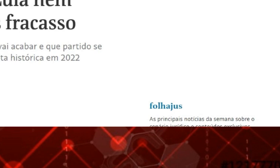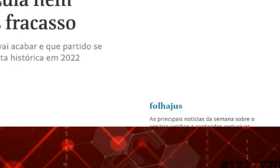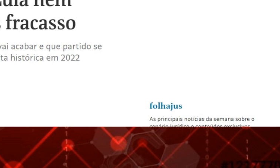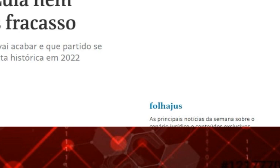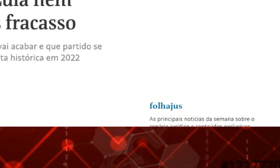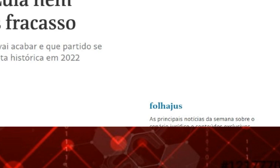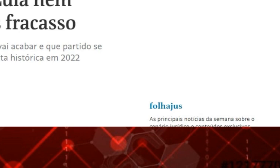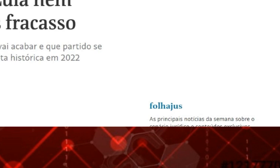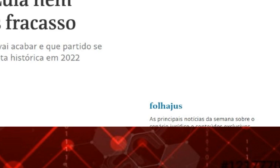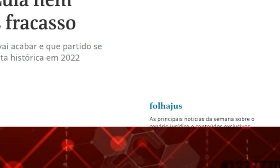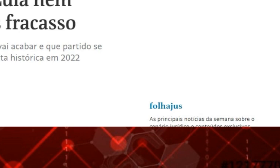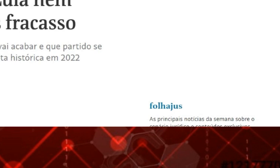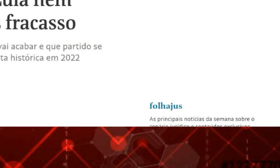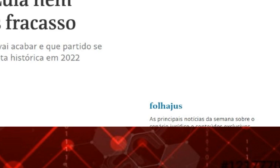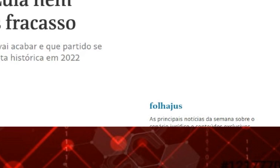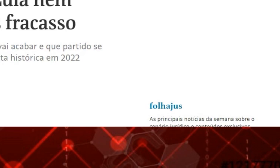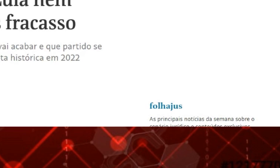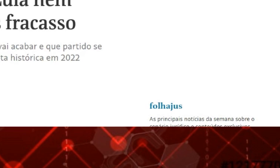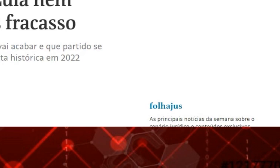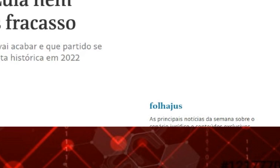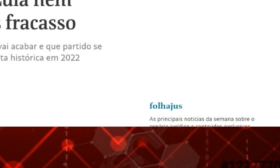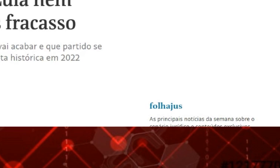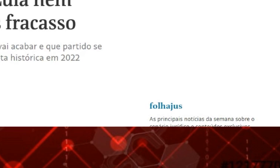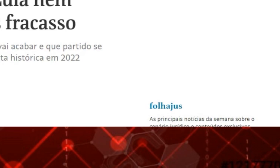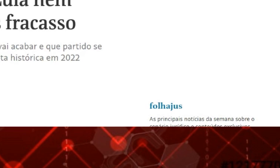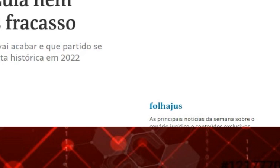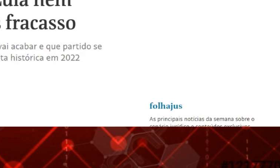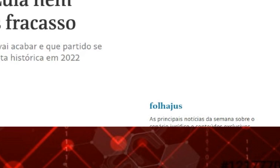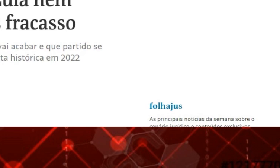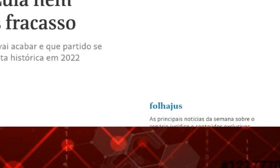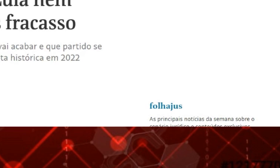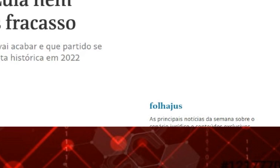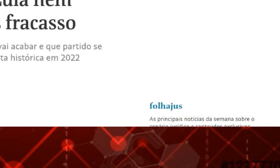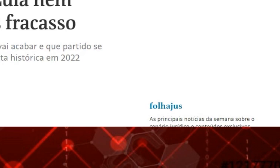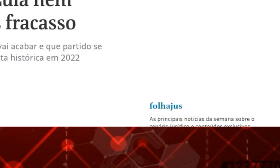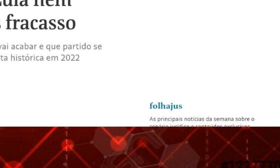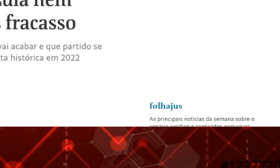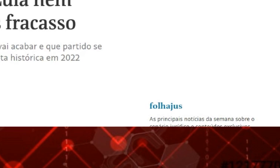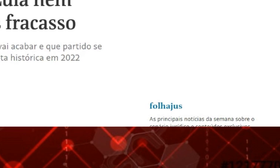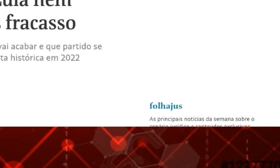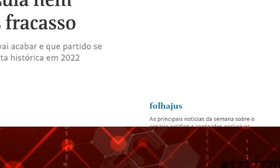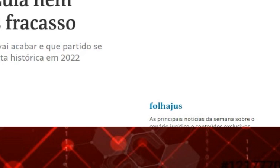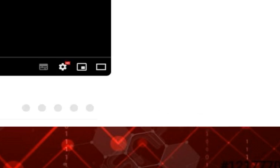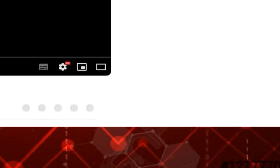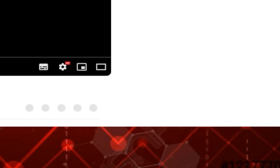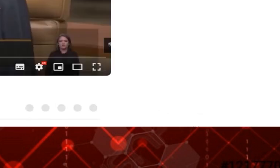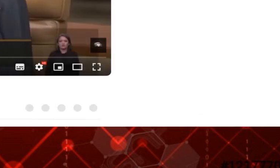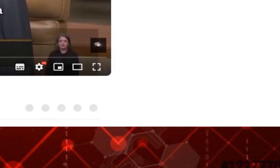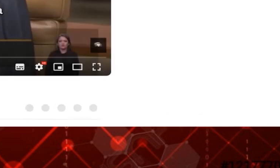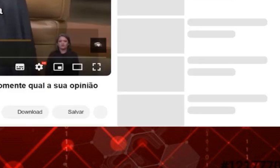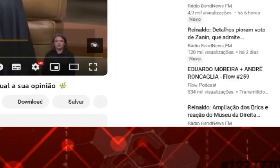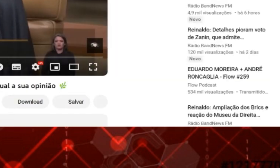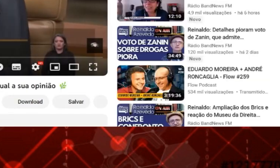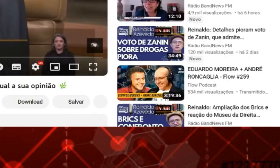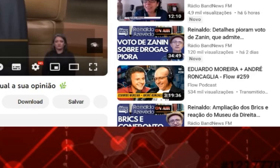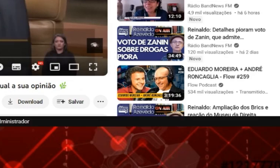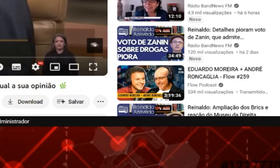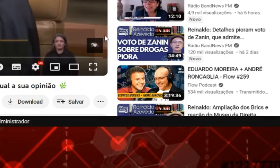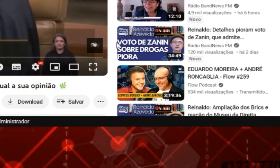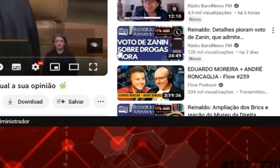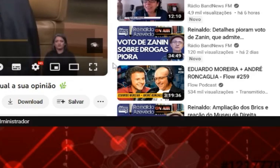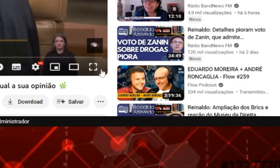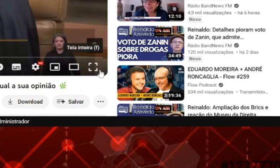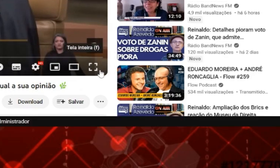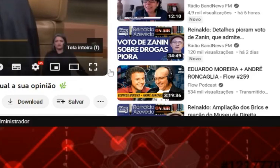dos outros ministros a favor da descriminalização do uso da maconha. Vamos ver juntos. Que